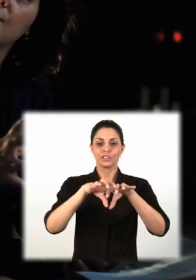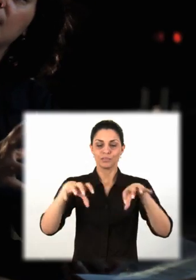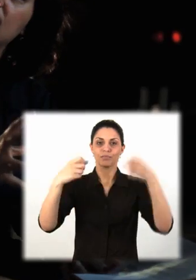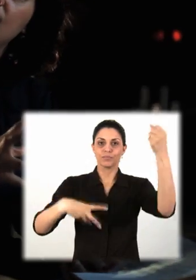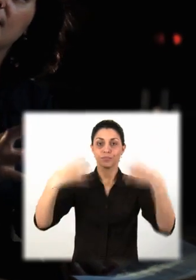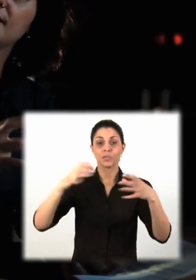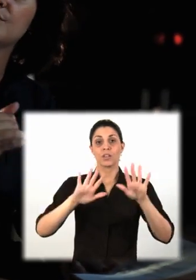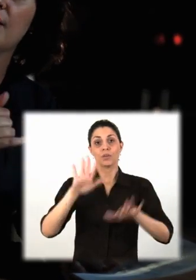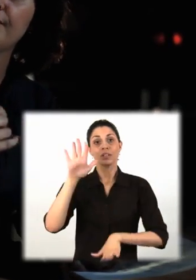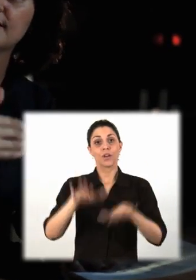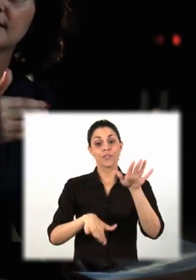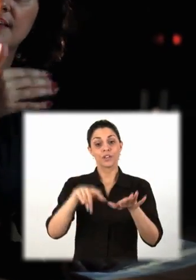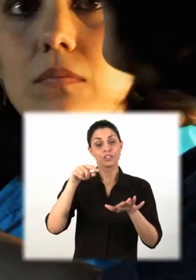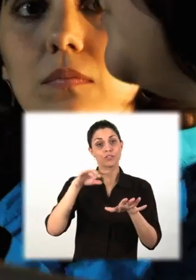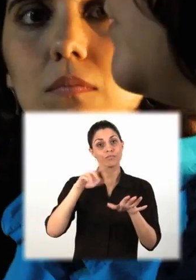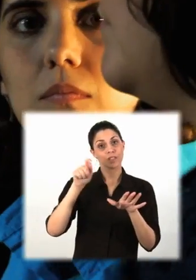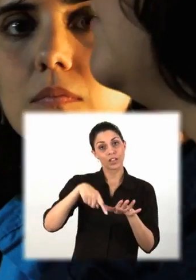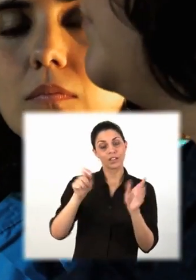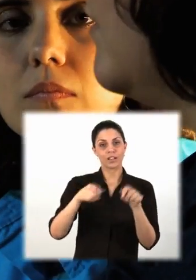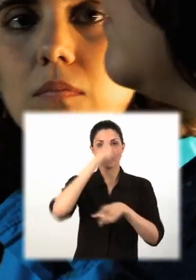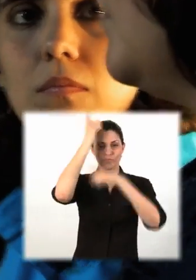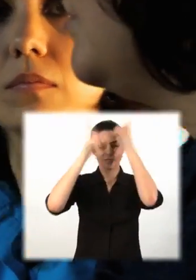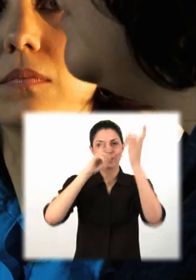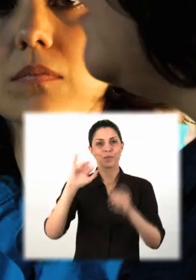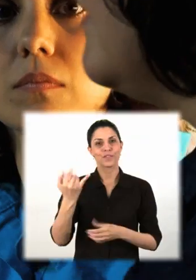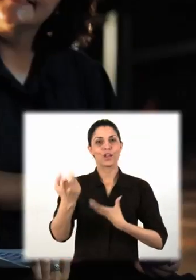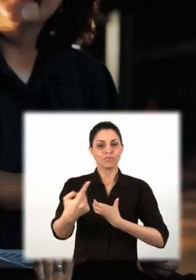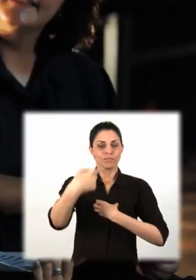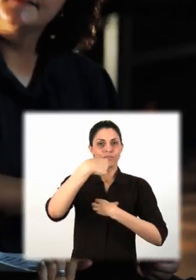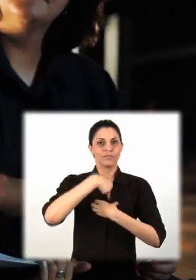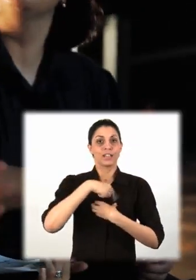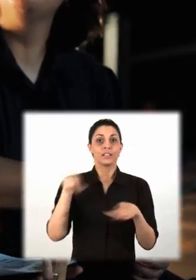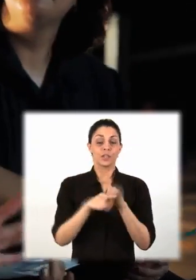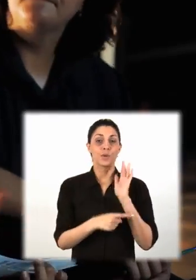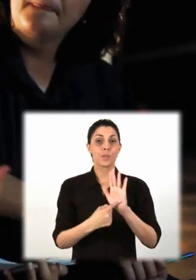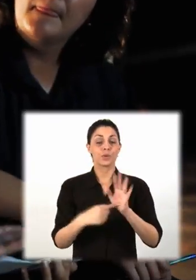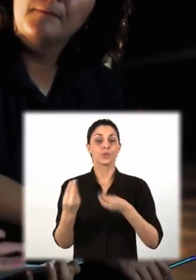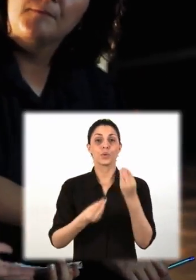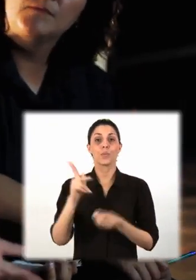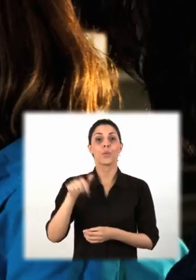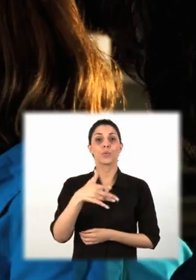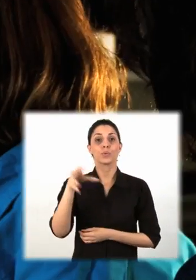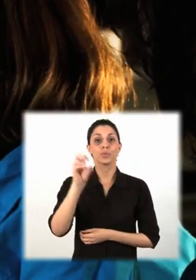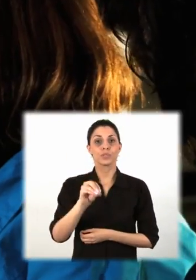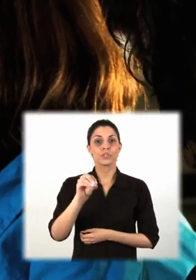é a interrogação. Então, talvez aqui a gente possa utilizar um pouco da nossa subjetividade. Isso também mostra como a